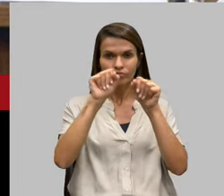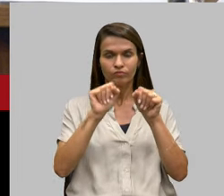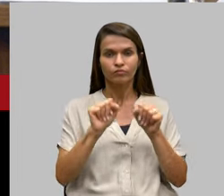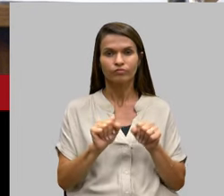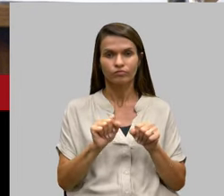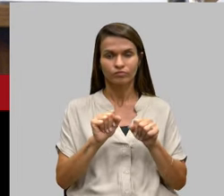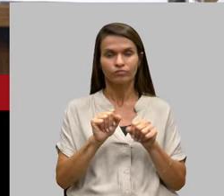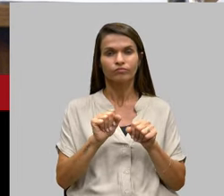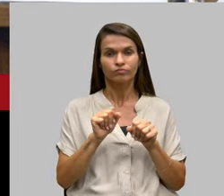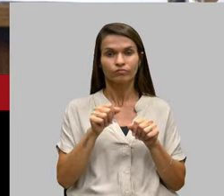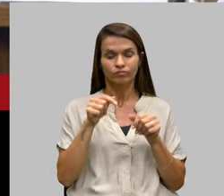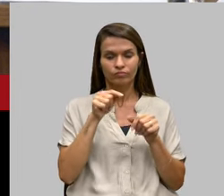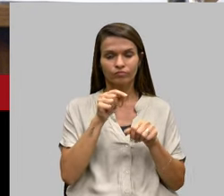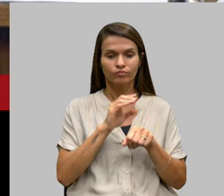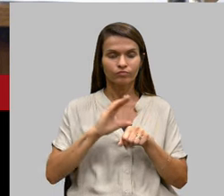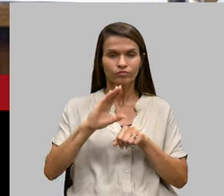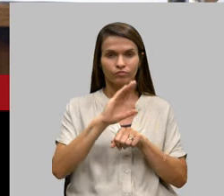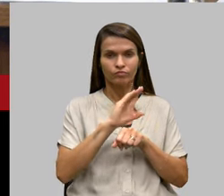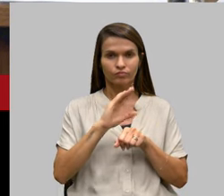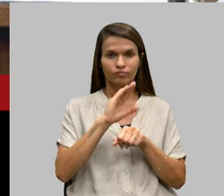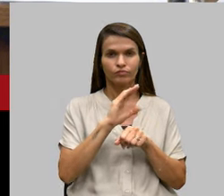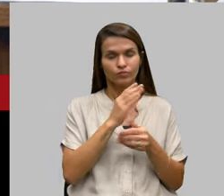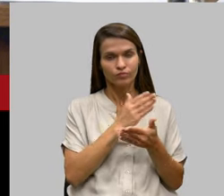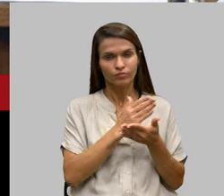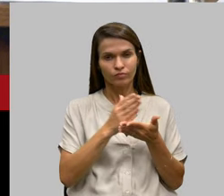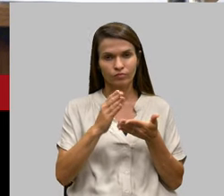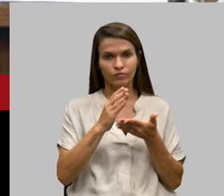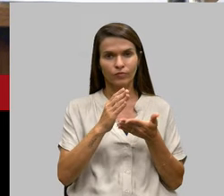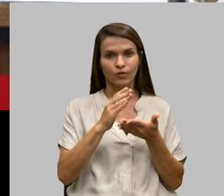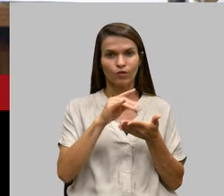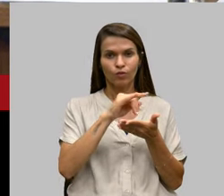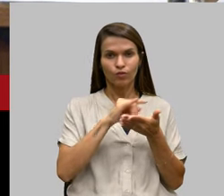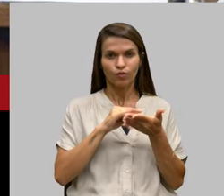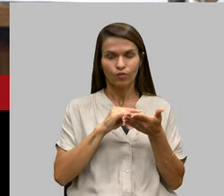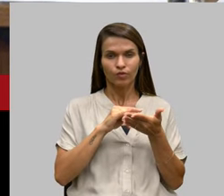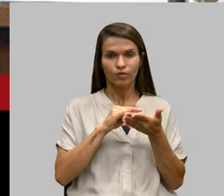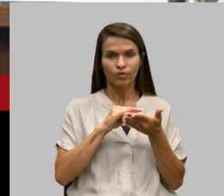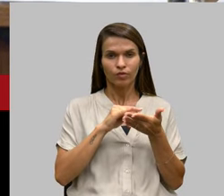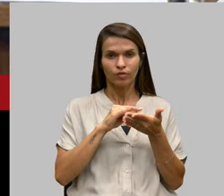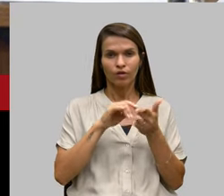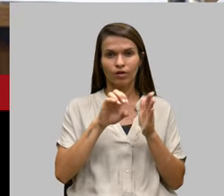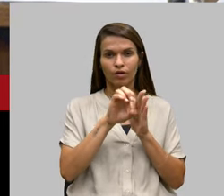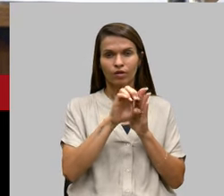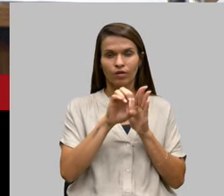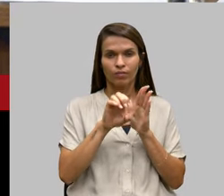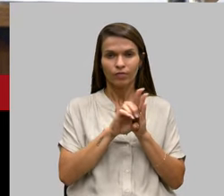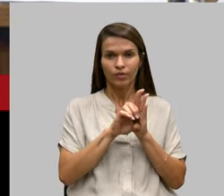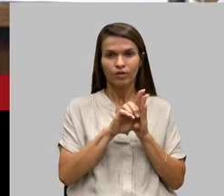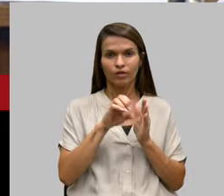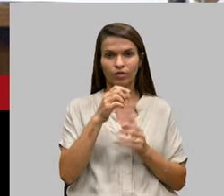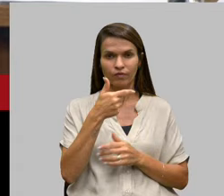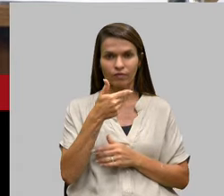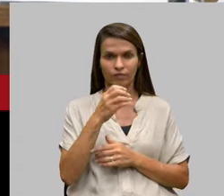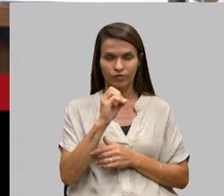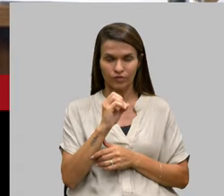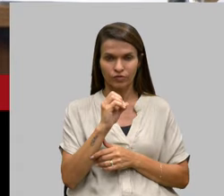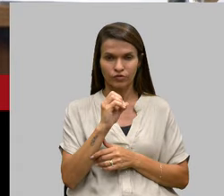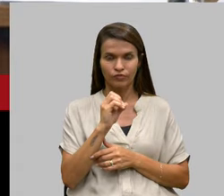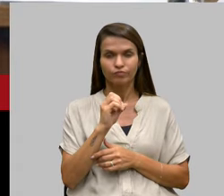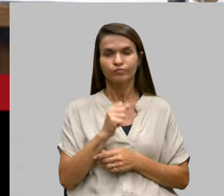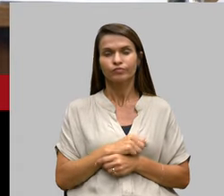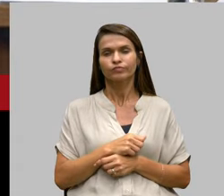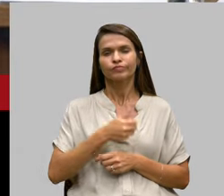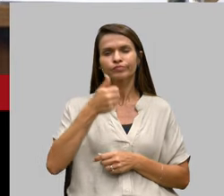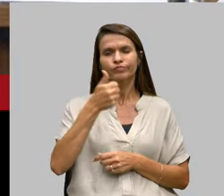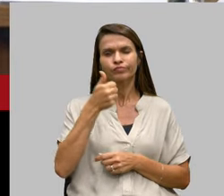constitucionalizado a partir da emenda 20 mas fez a custa de primeiro um aumento de